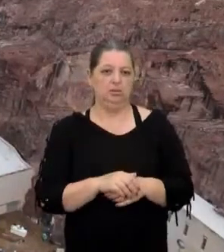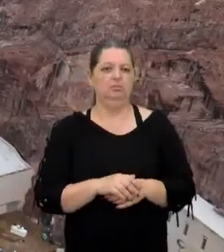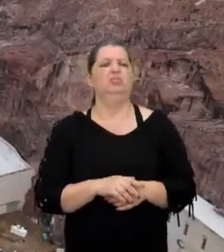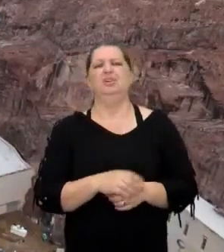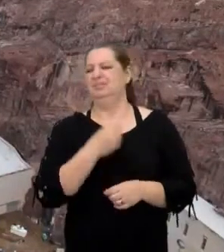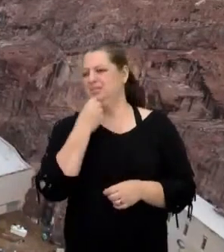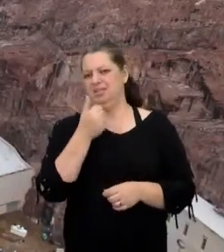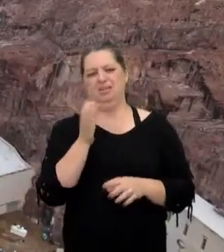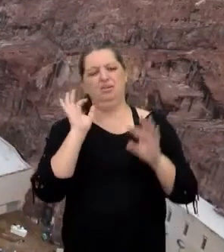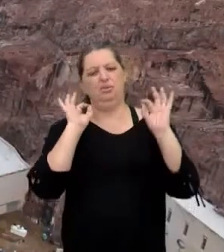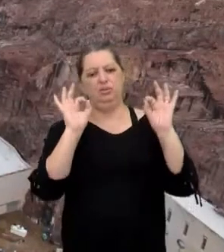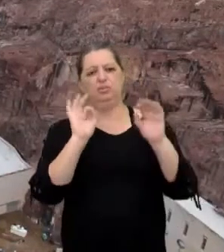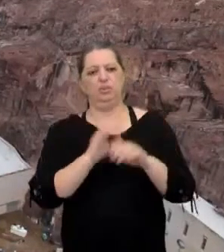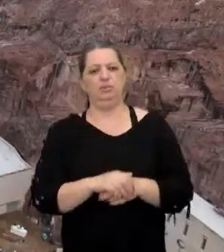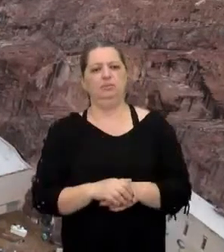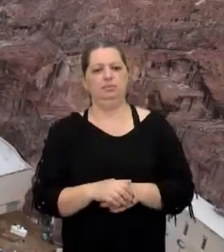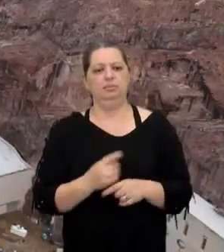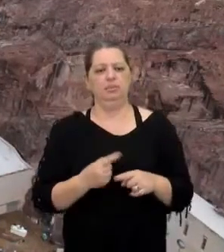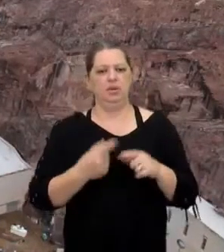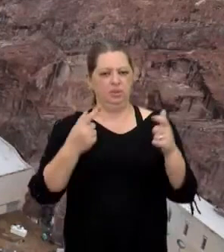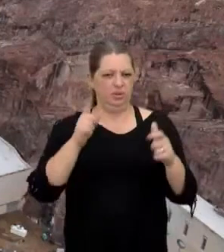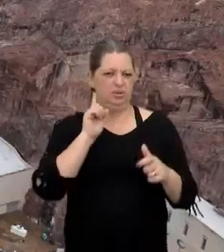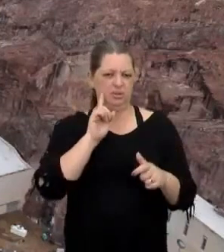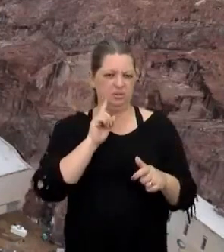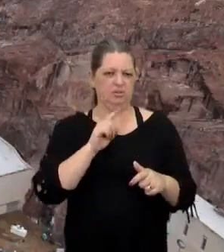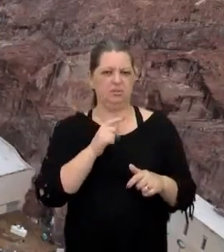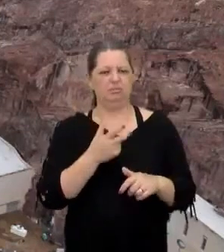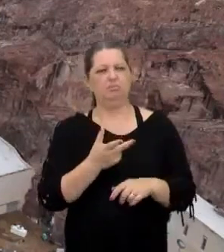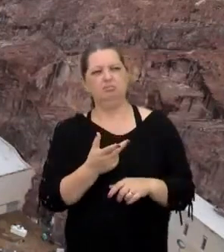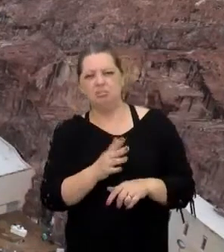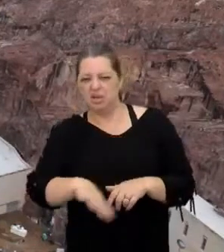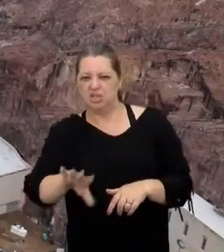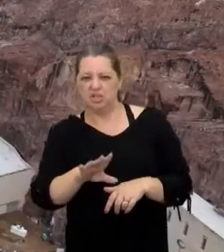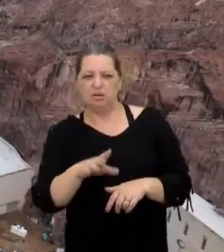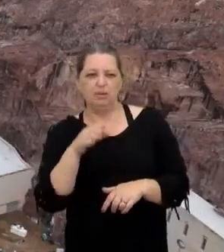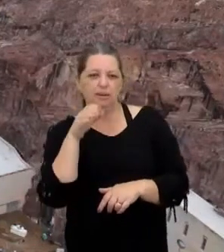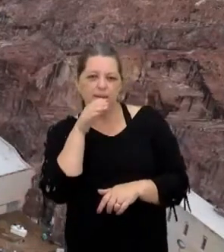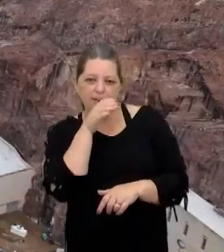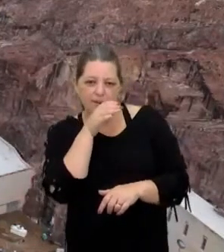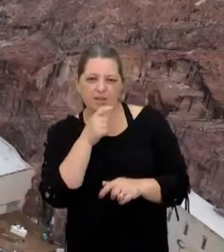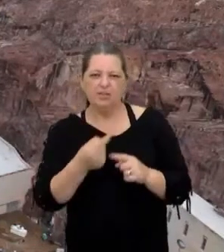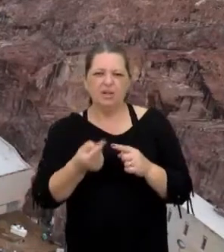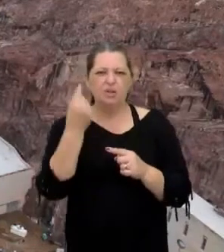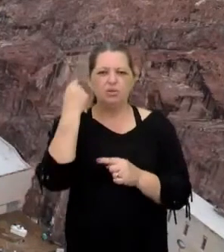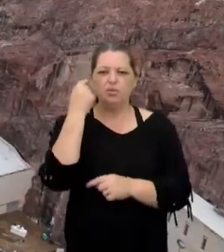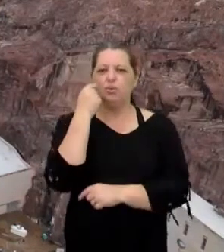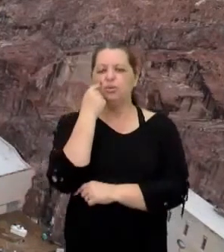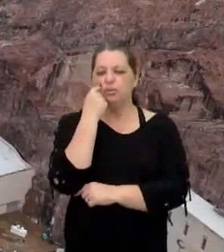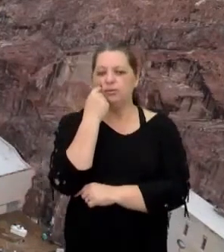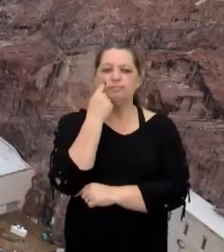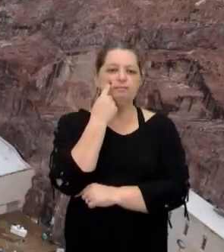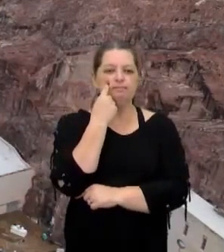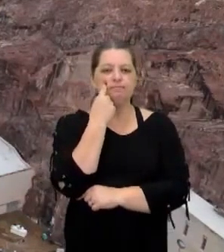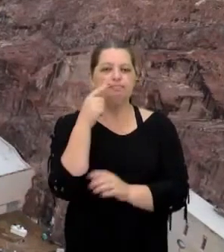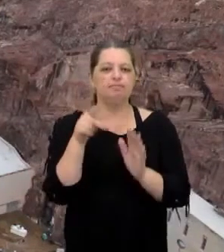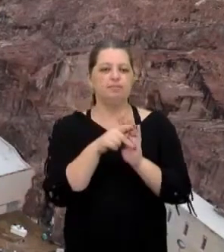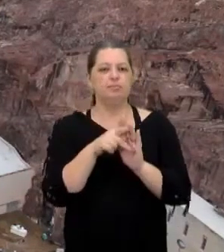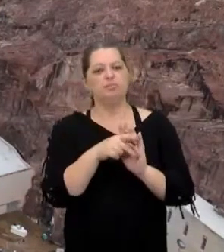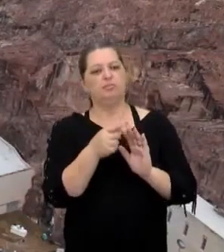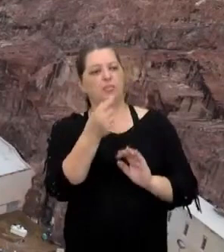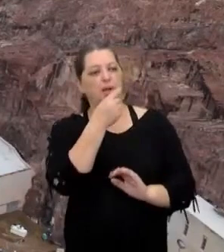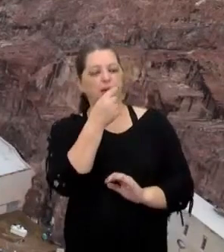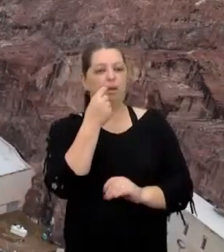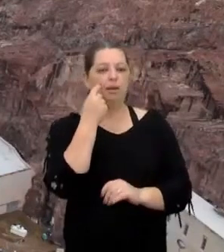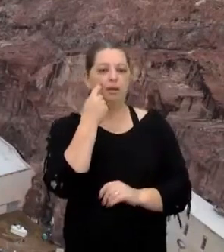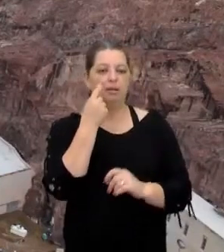tá belezura aqui, apesar que Colorado é uma região quente, desértica e tal, a gente vê, ó, vê lá no fundo, lá a gente tá vendo, ó, pode ver atrás de mim lá,